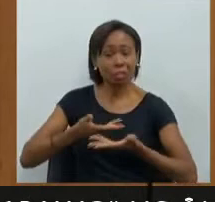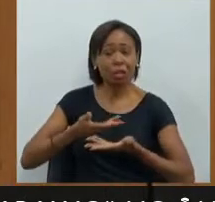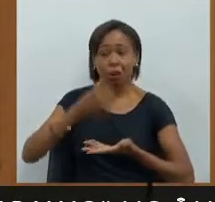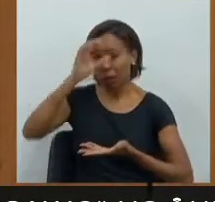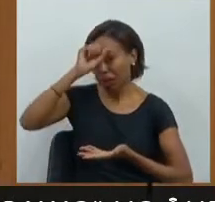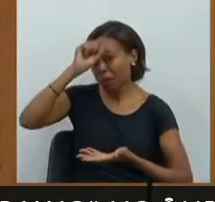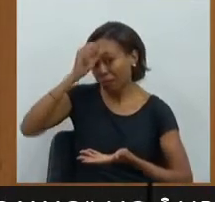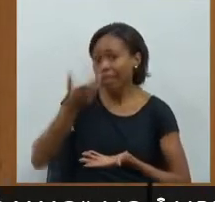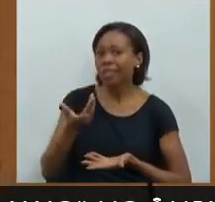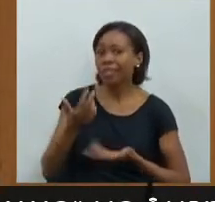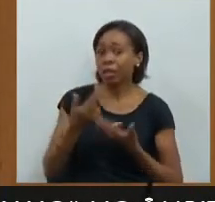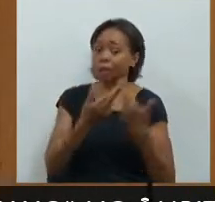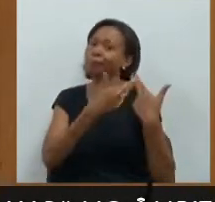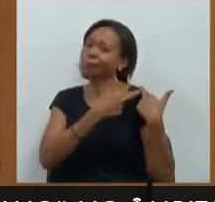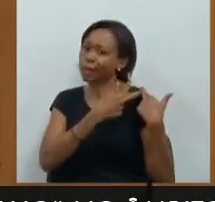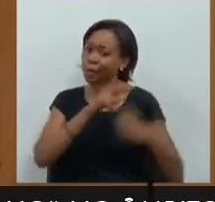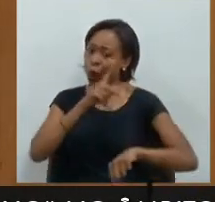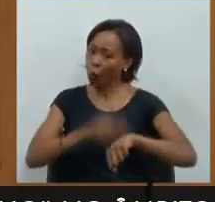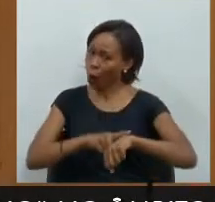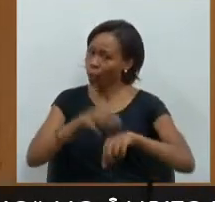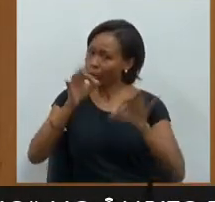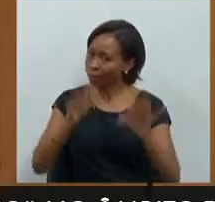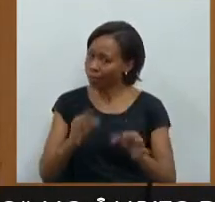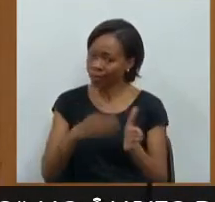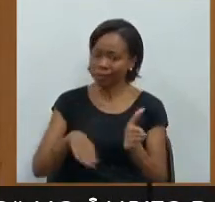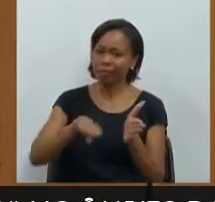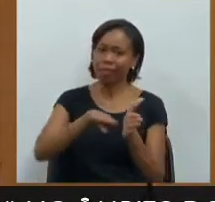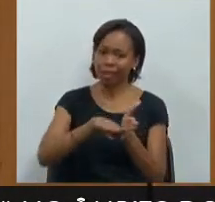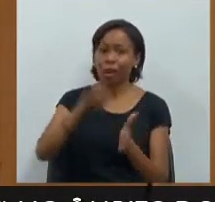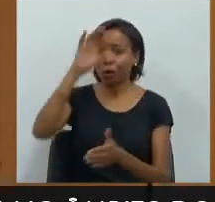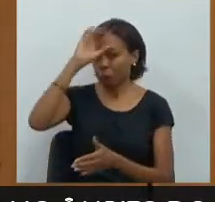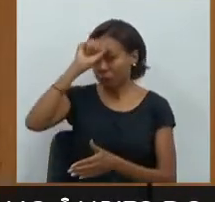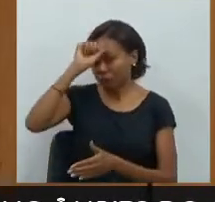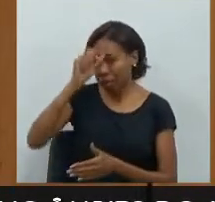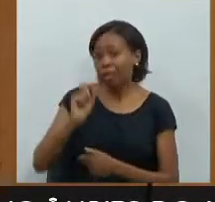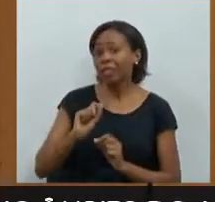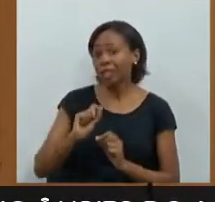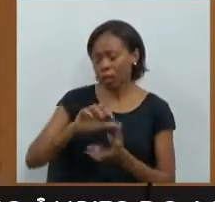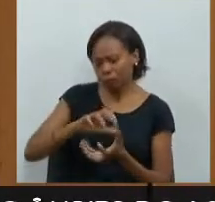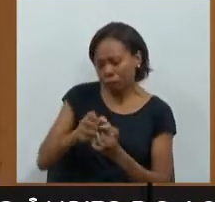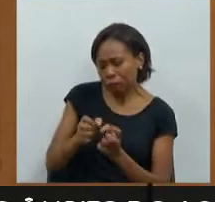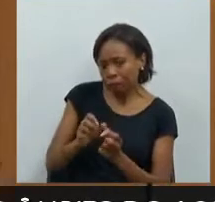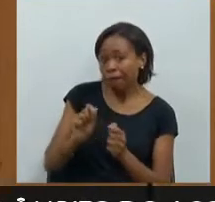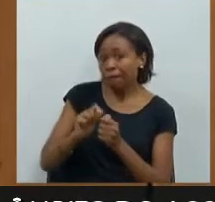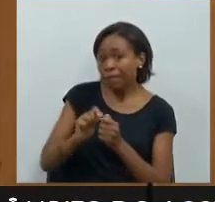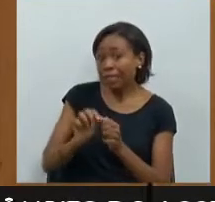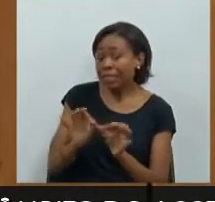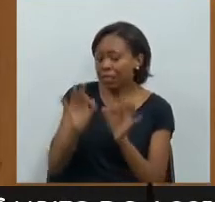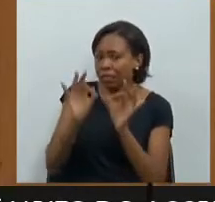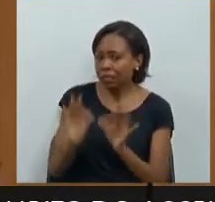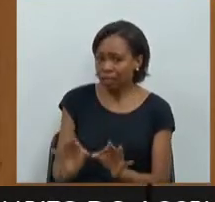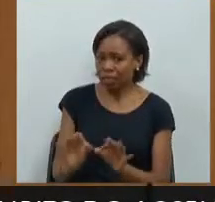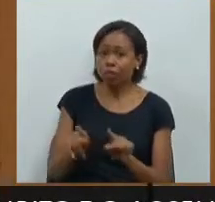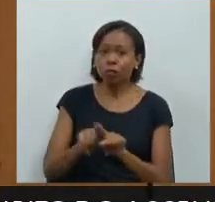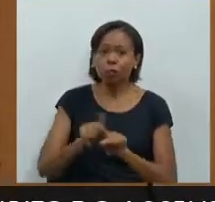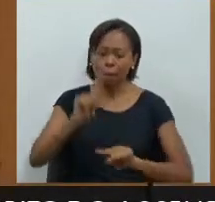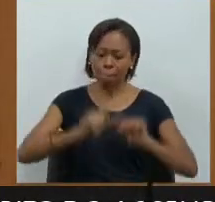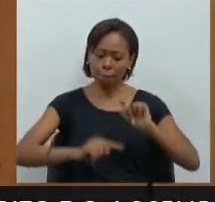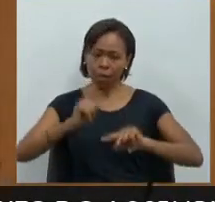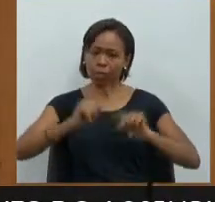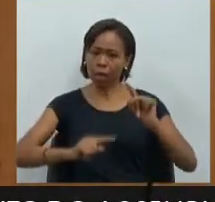hora certa, de fazer na hora certa, de usar o material sem machucar